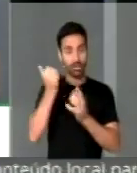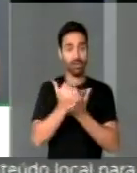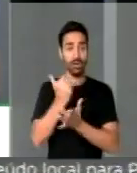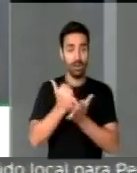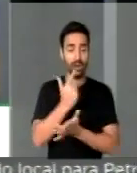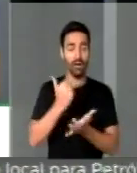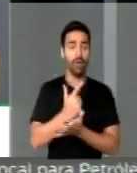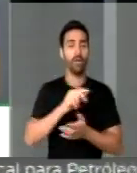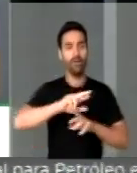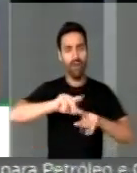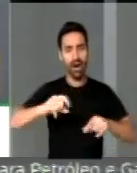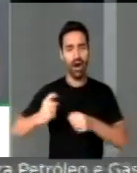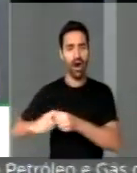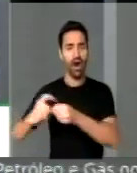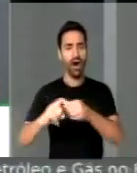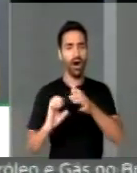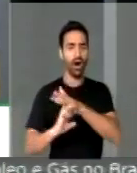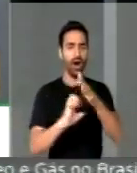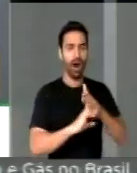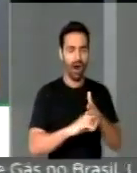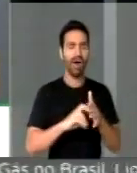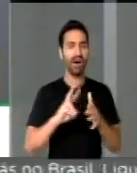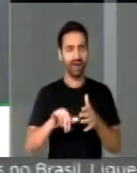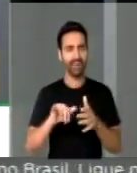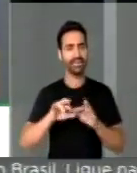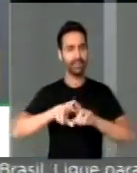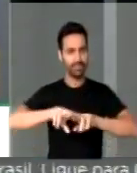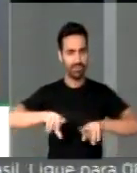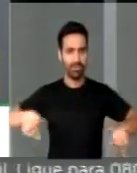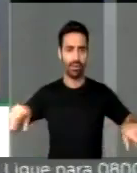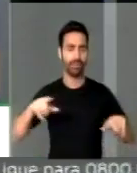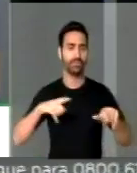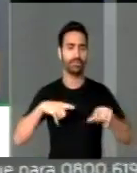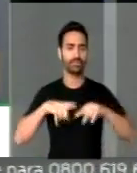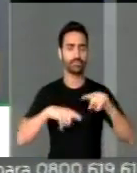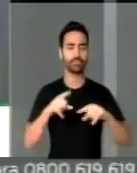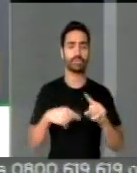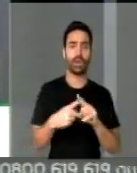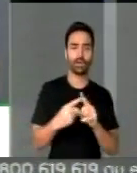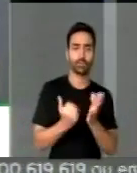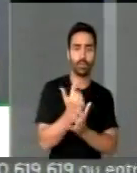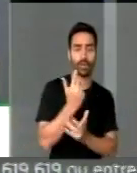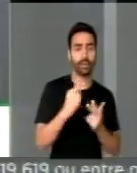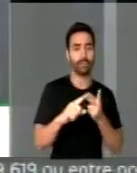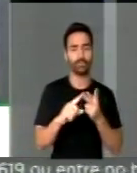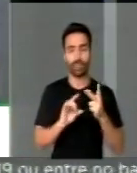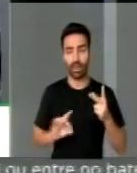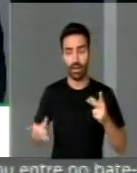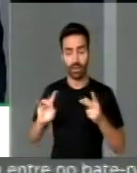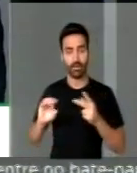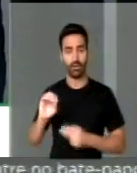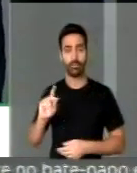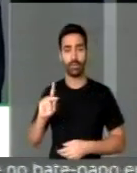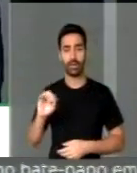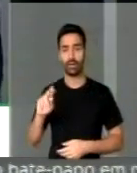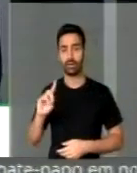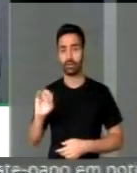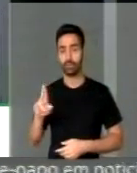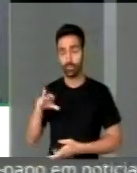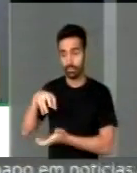múltiplos operadores, que vão passar a diferenciar as especificações de equipamentos por cada operador e, por